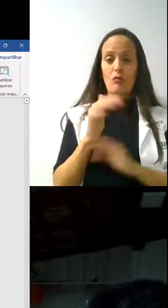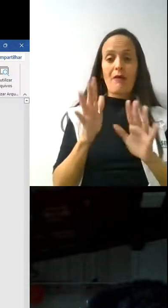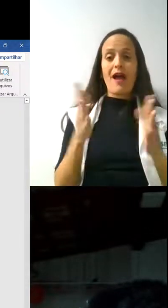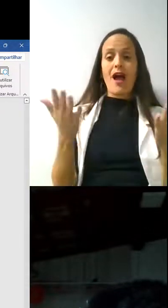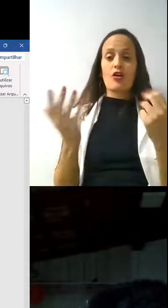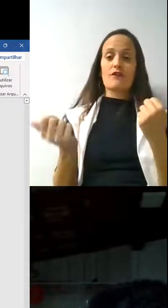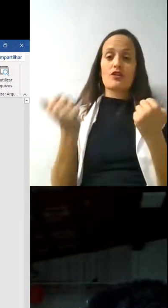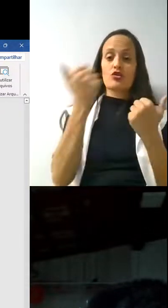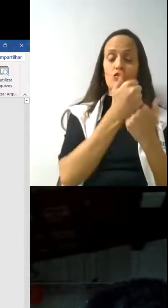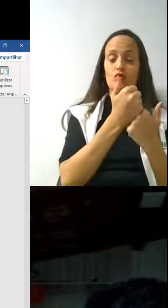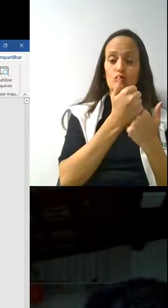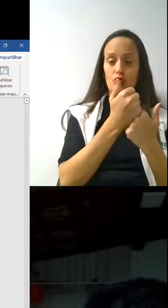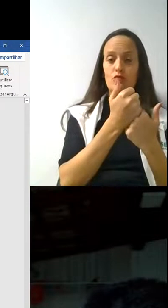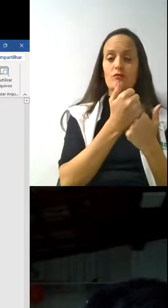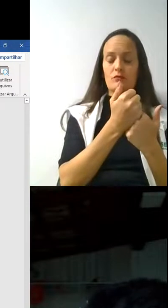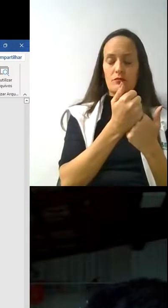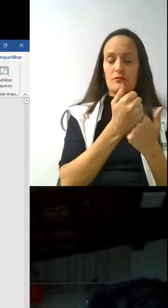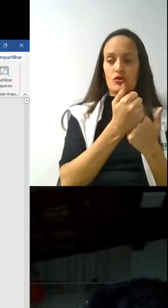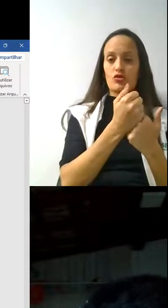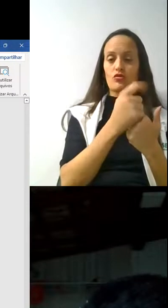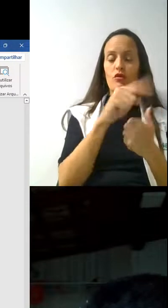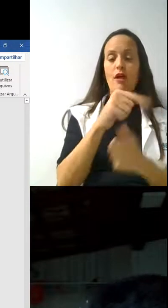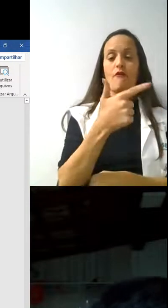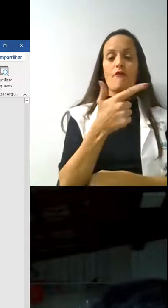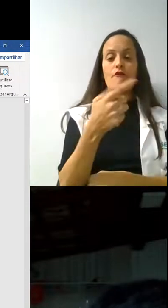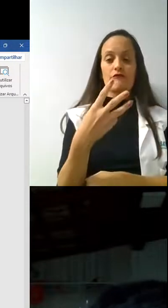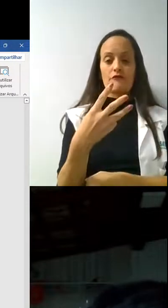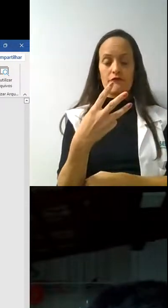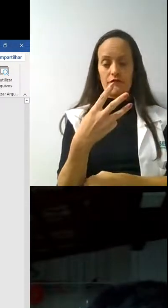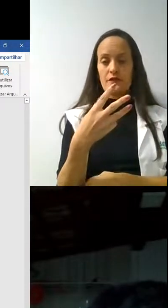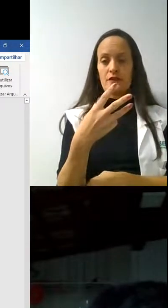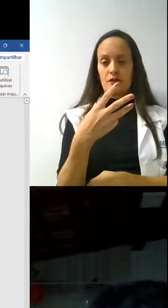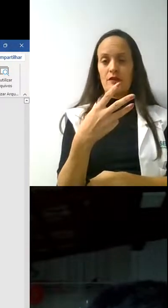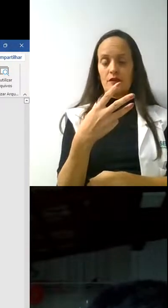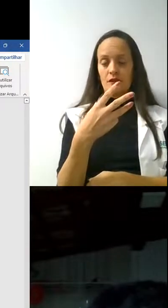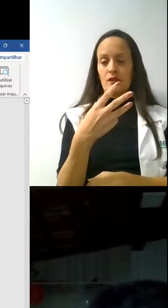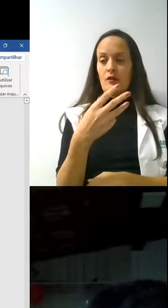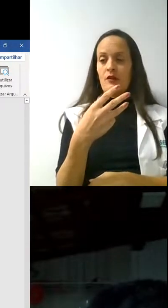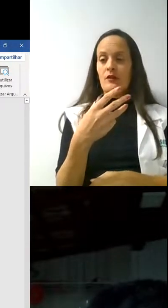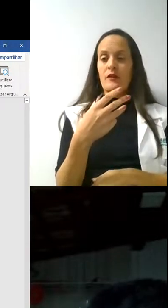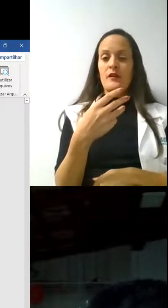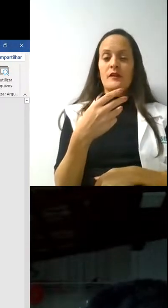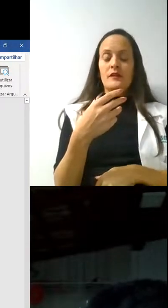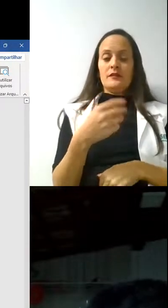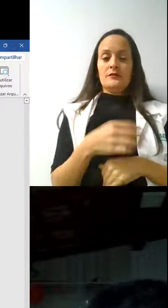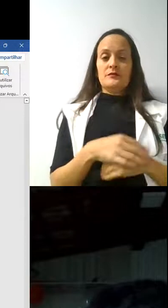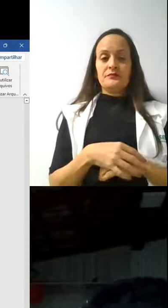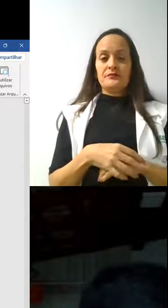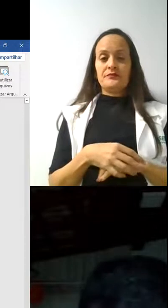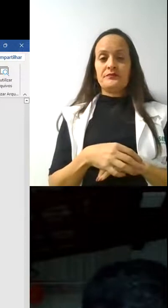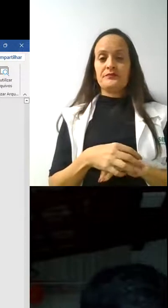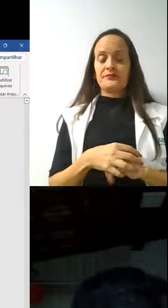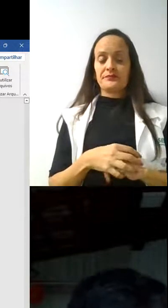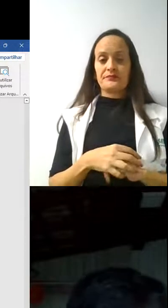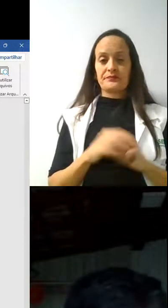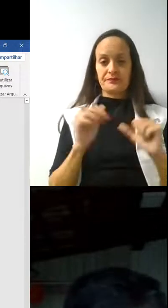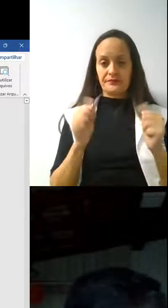O projetado, que aqui no caso é o 23 também. No caso, coincidiu as duas atividades aqui. Tudo